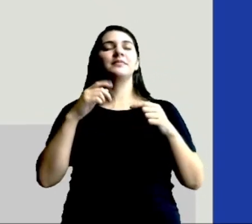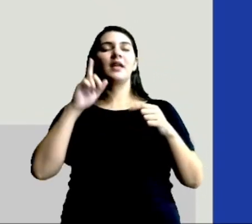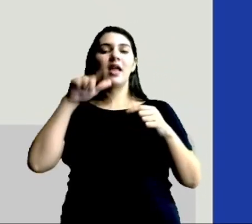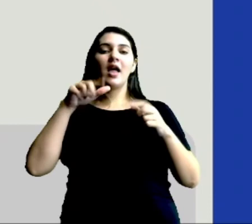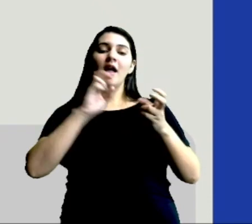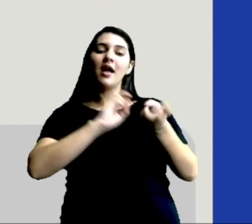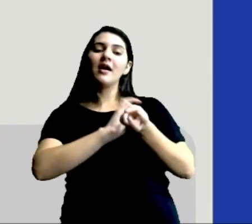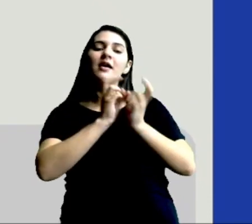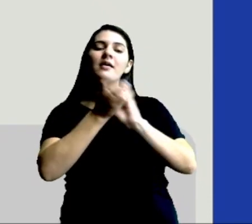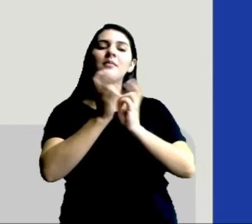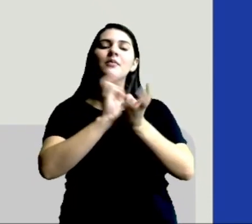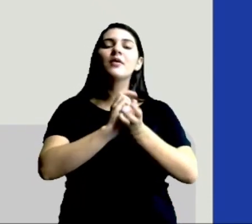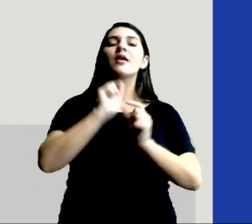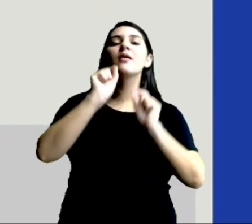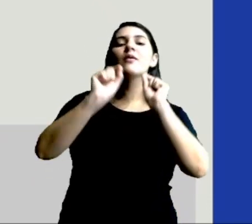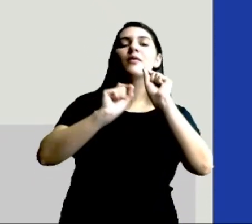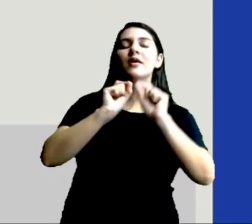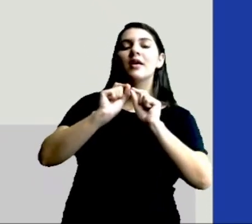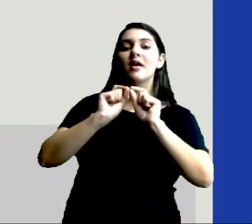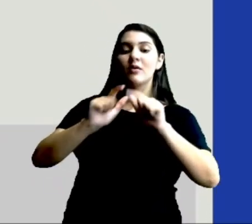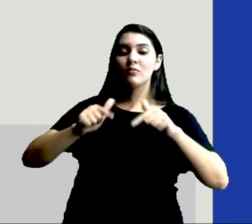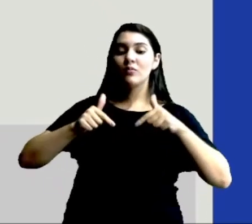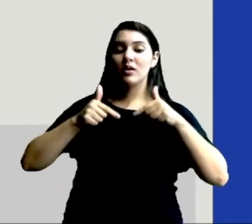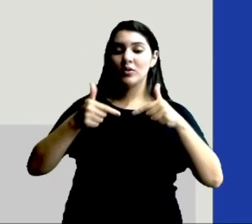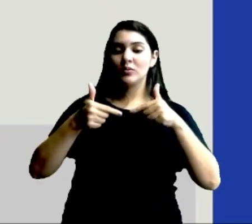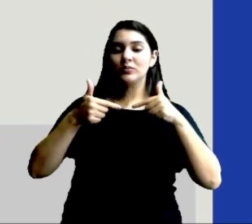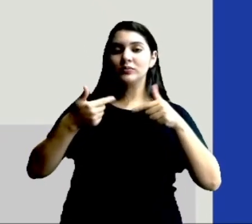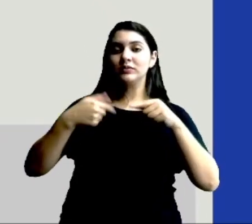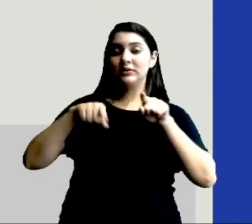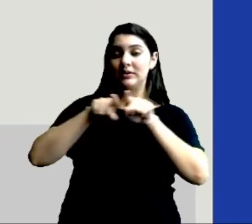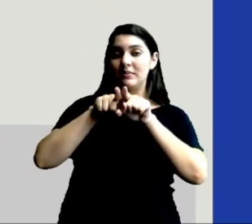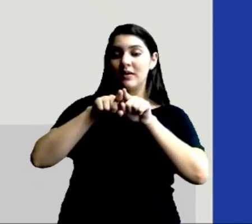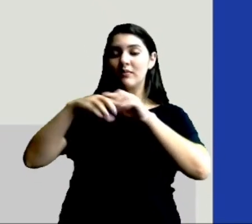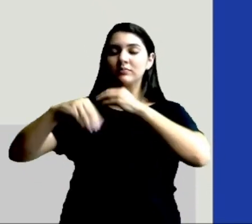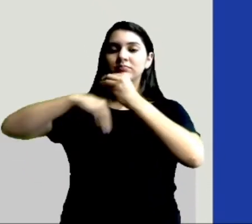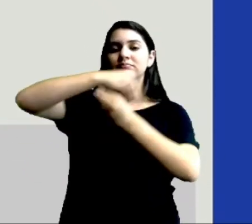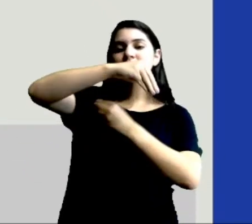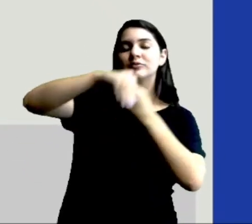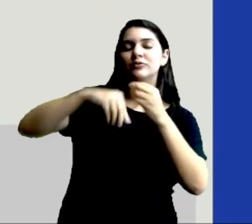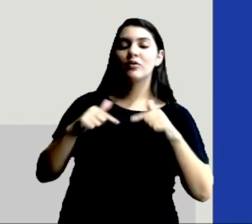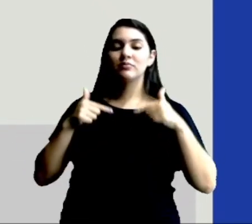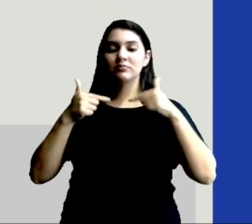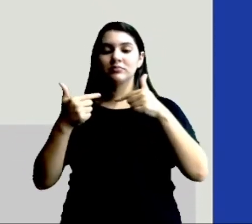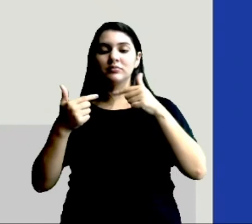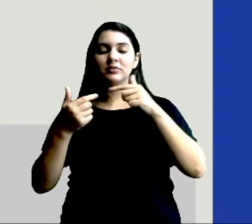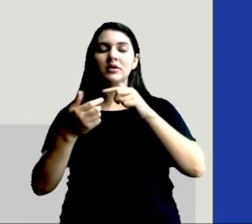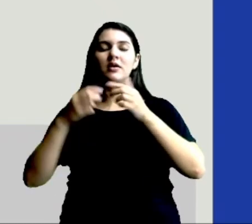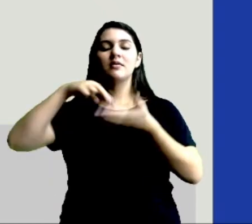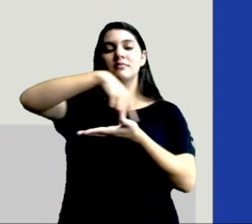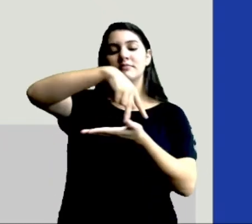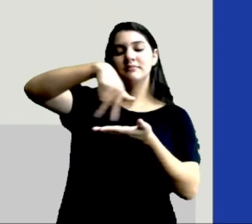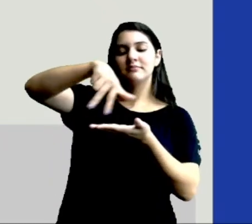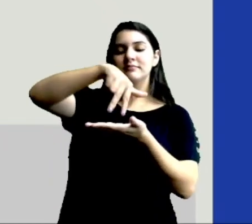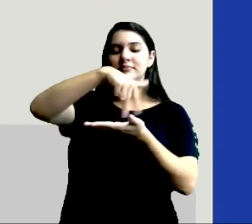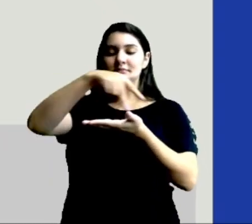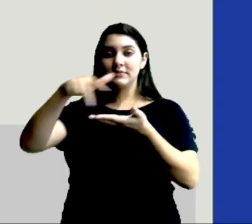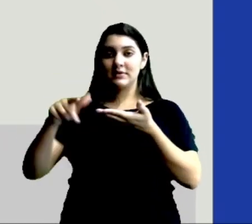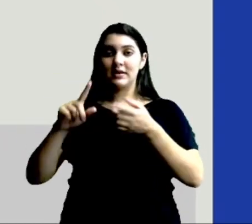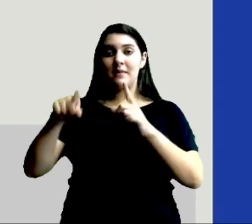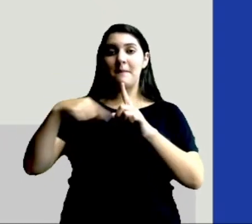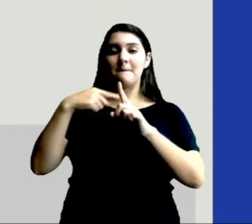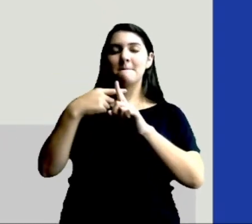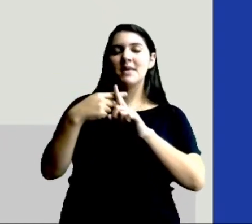é uma dança, tá? É uma luta, onde é uma mistura de luta com dança, mas é mais classificada como uma